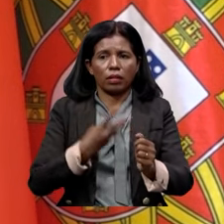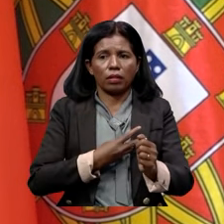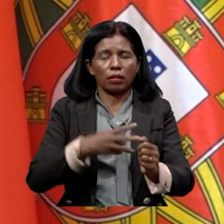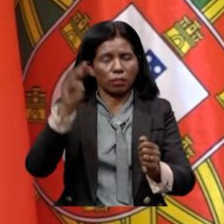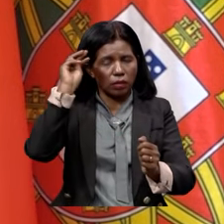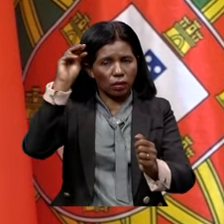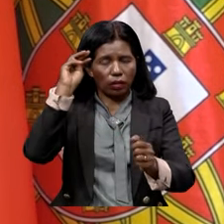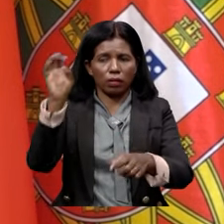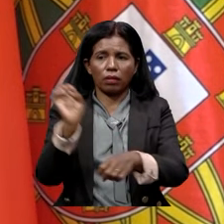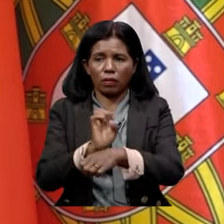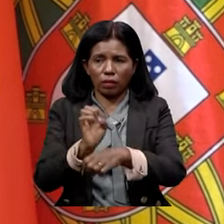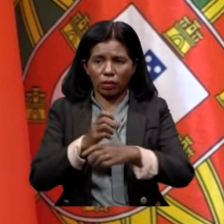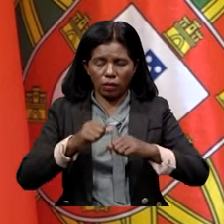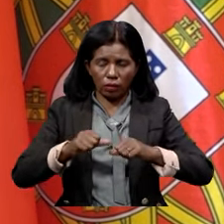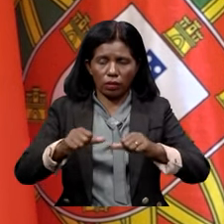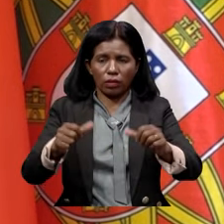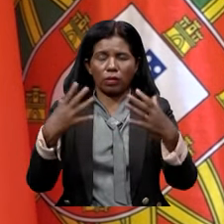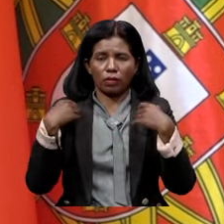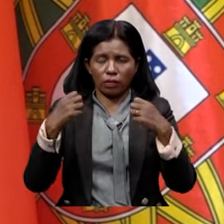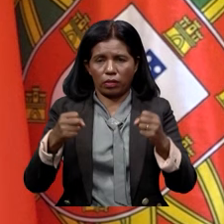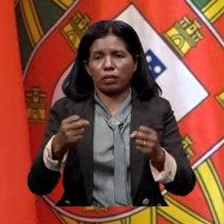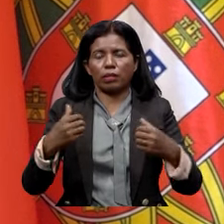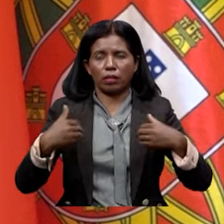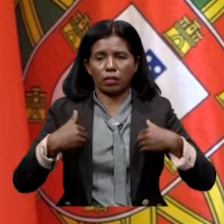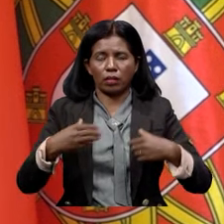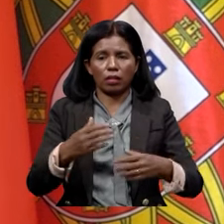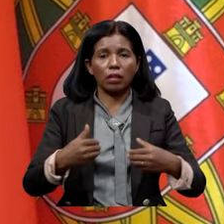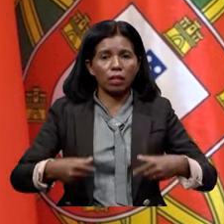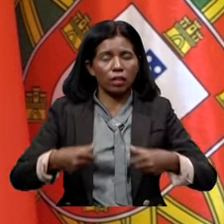Economia continua fortemente empenhado em poder